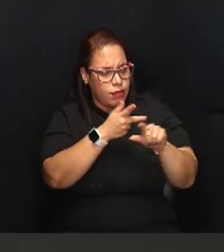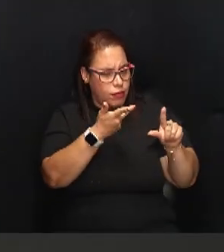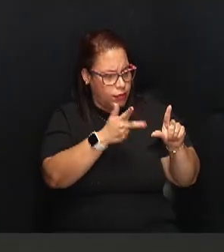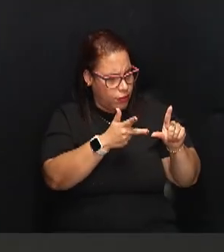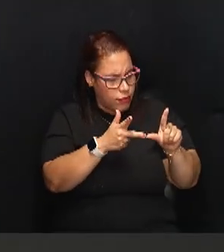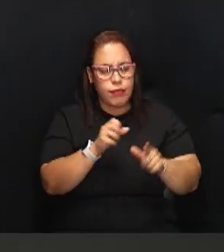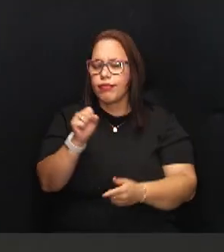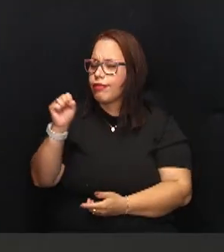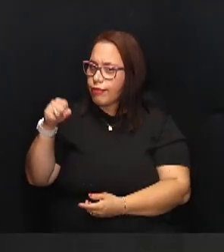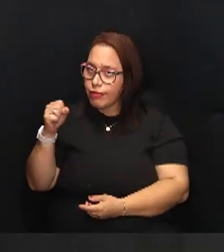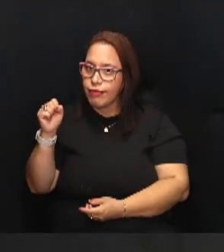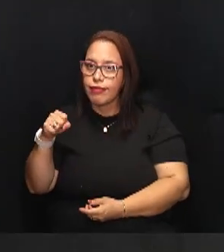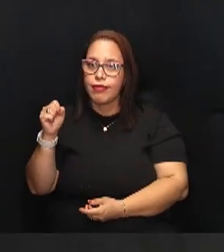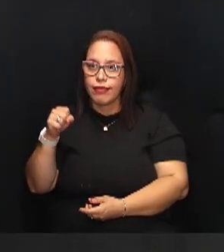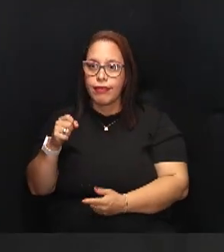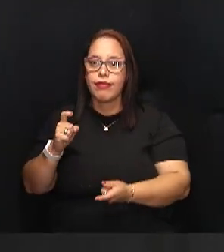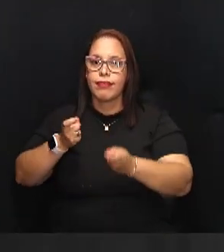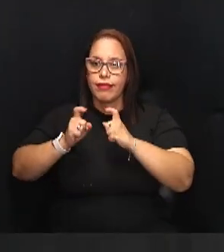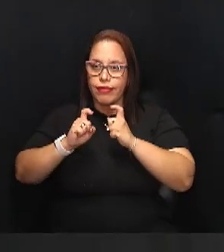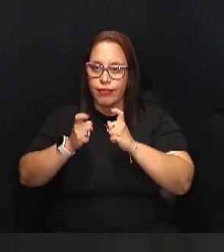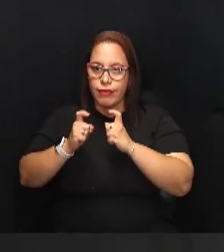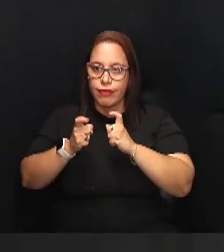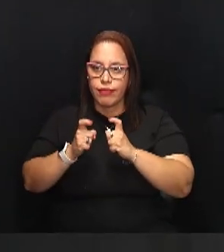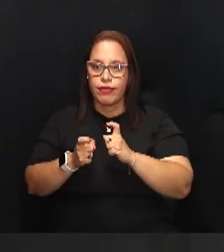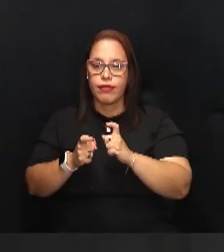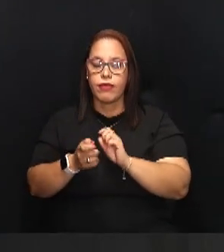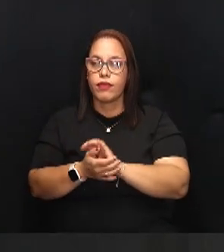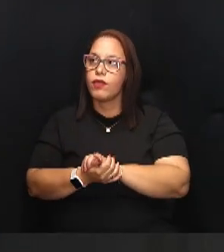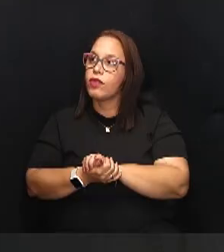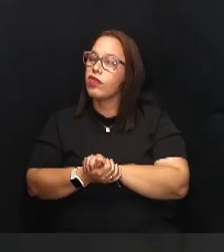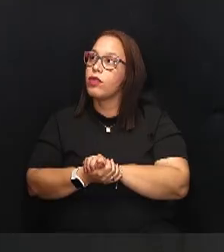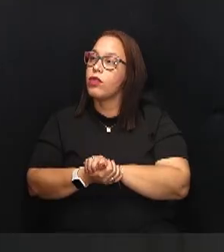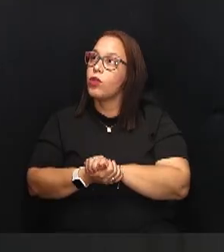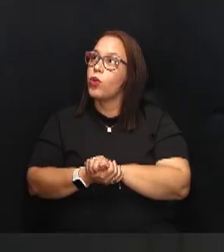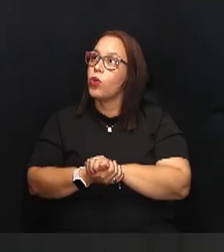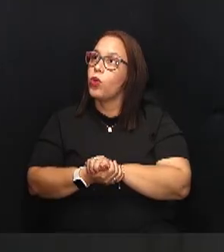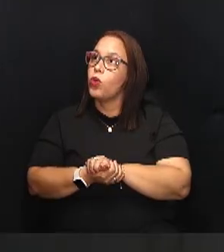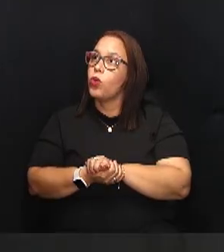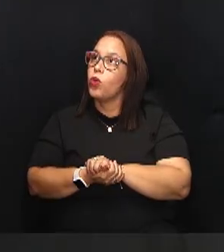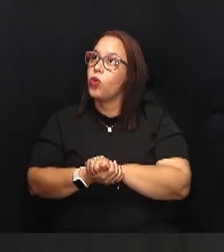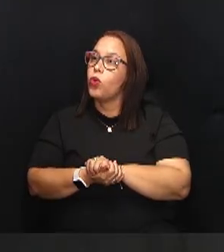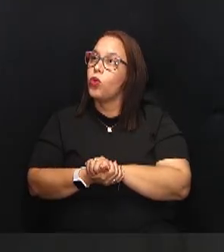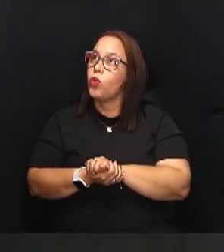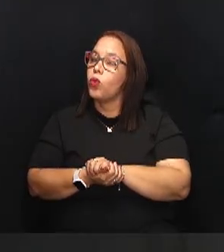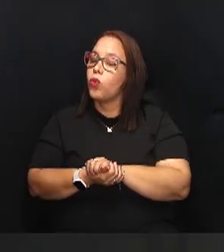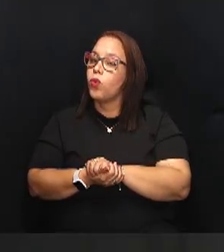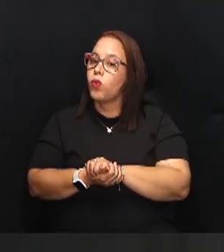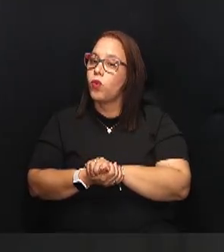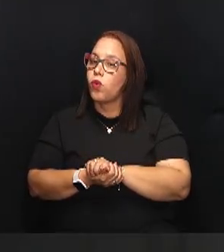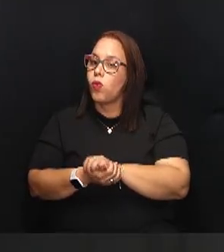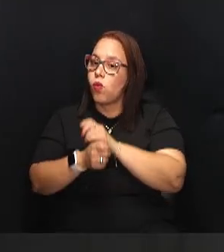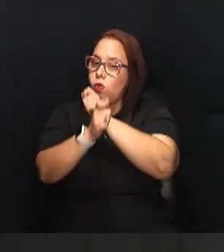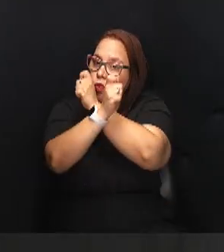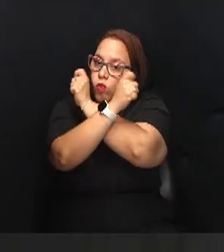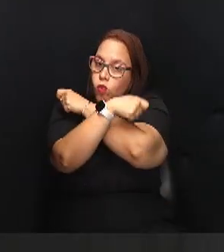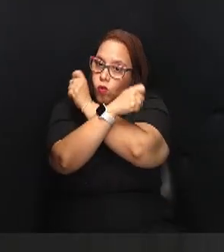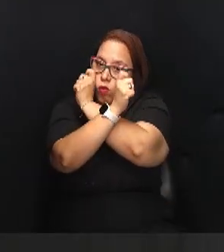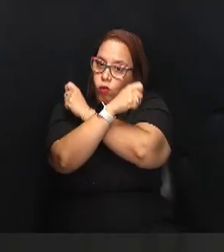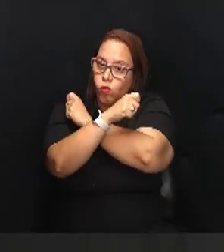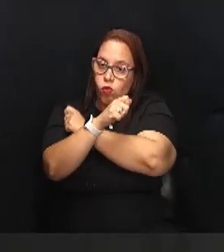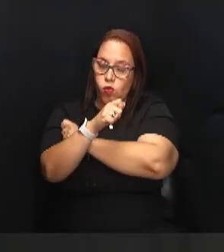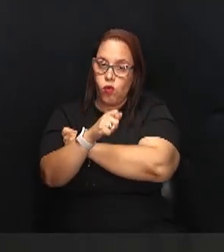né? Sim, tivemos várias reuniões. Tivemos uma reunião com a mantenedora da PUC,